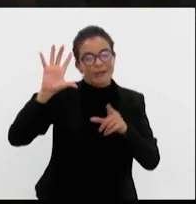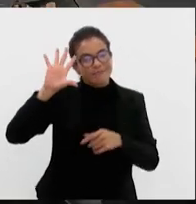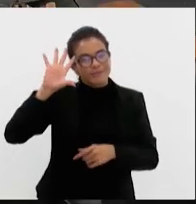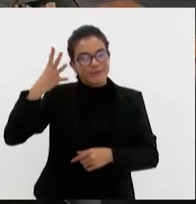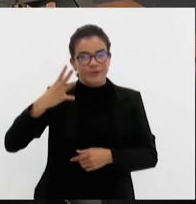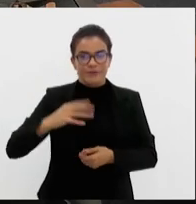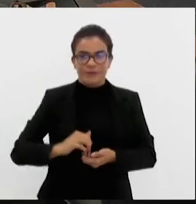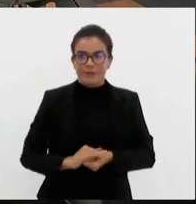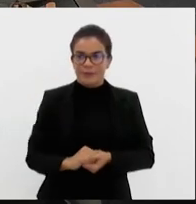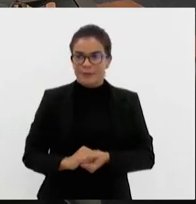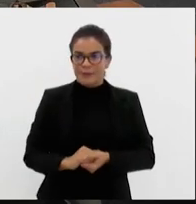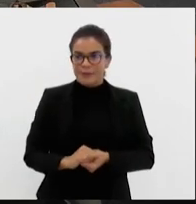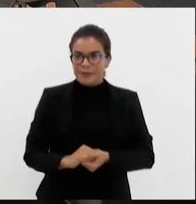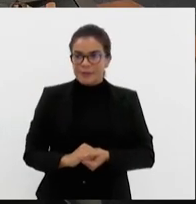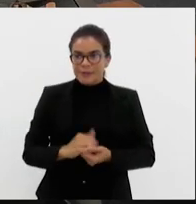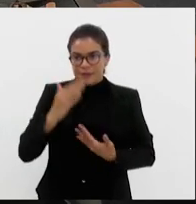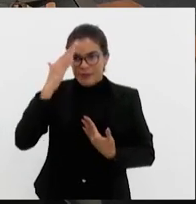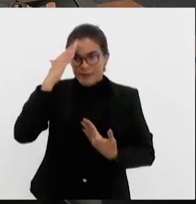presidente.